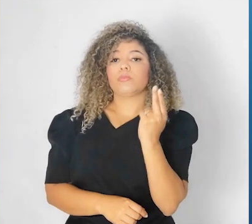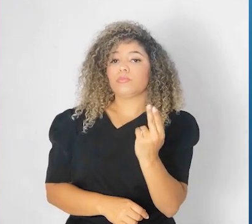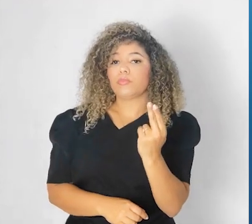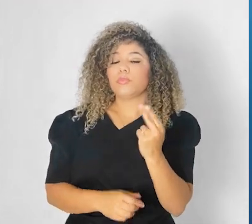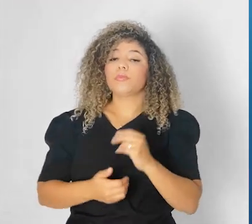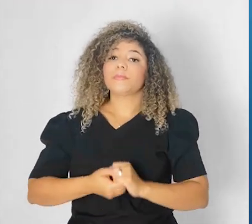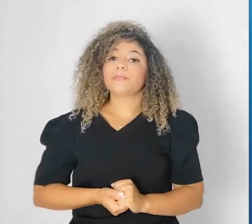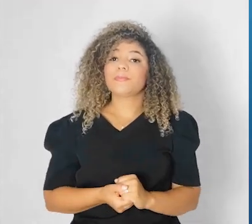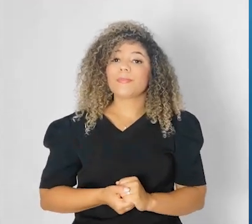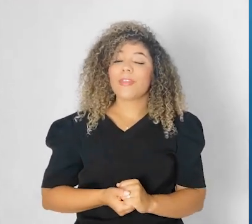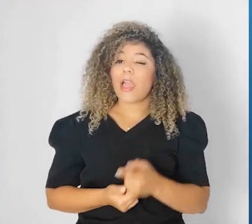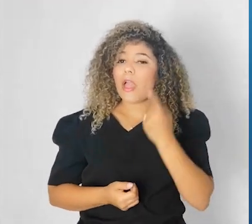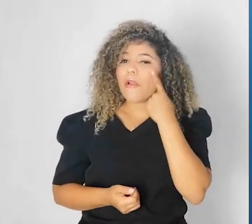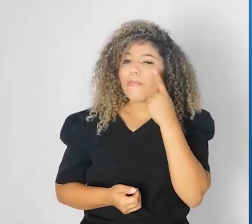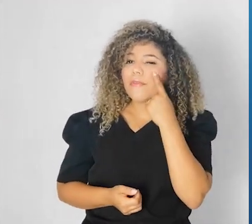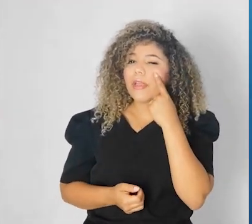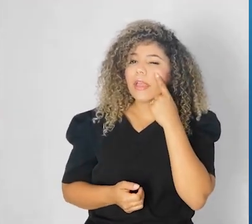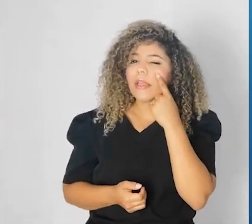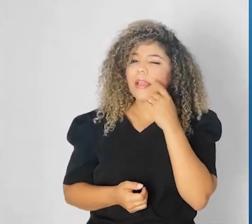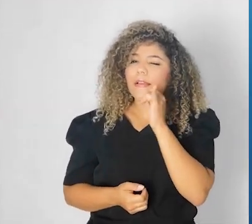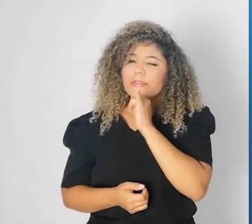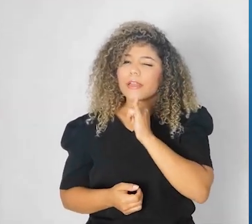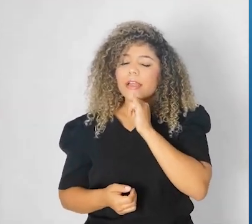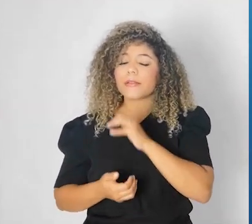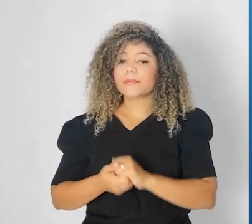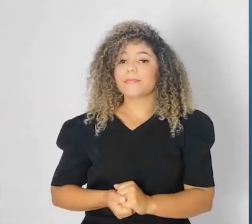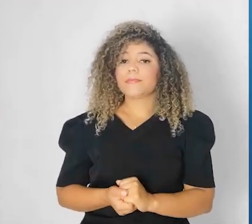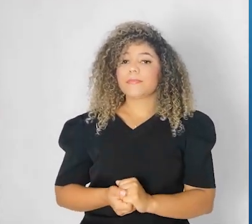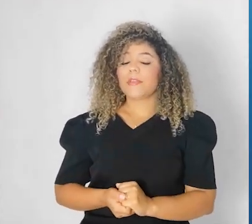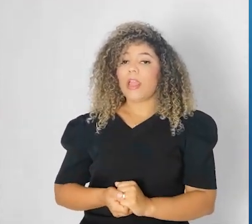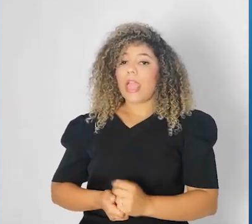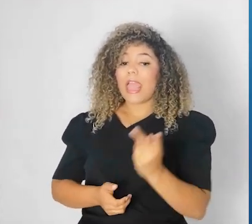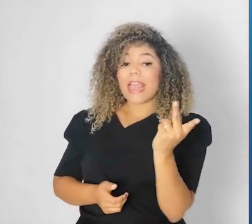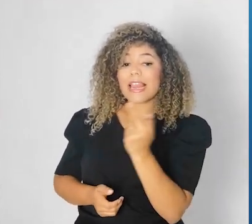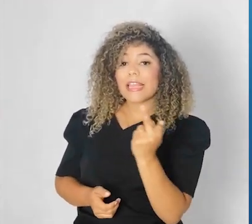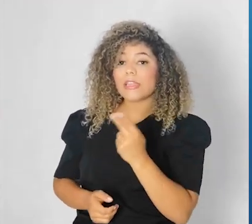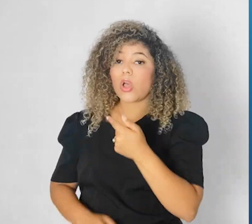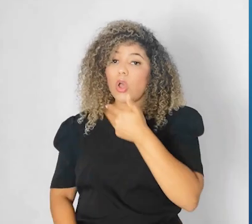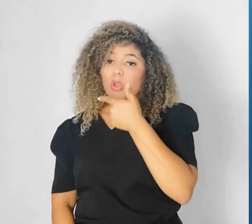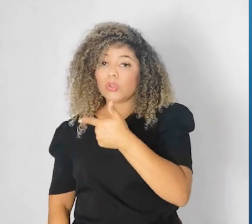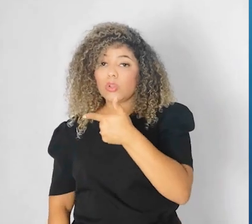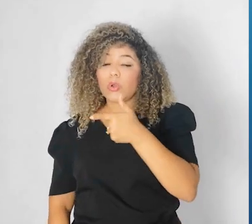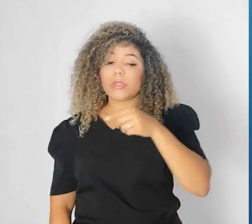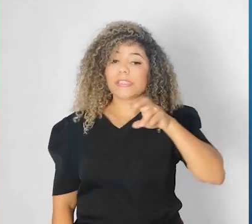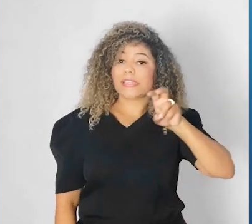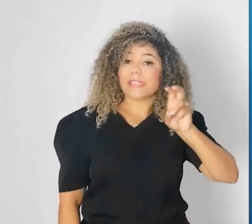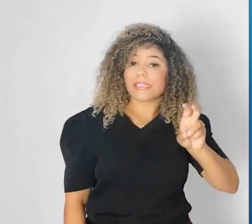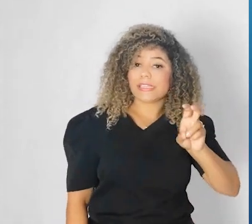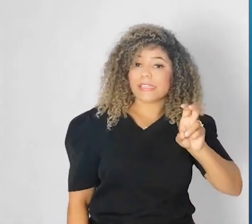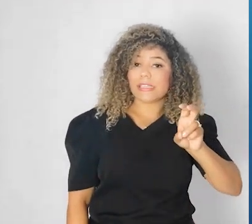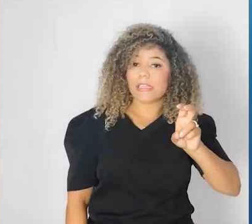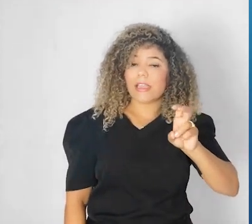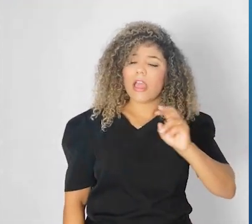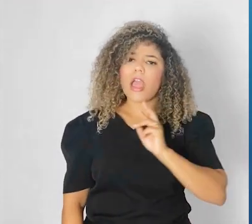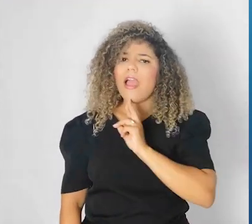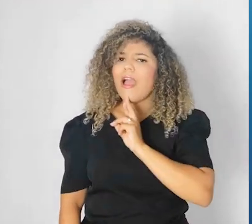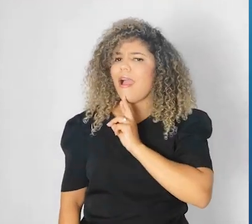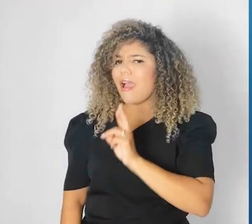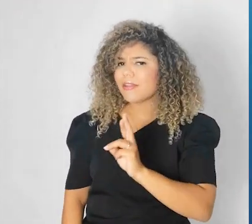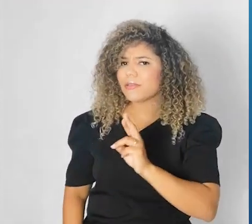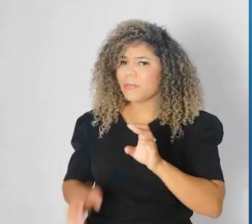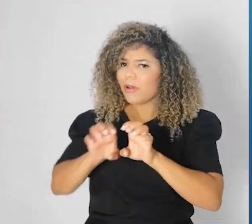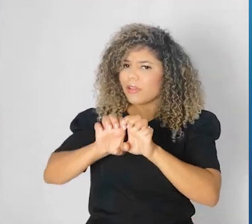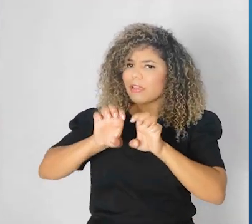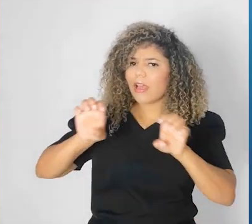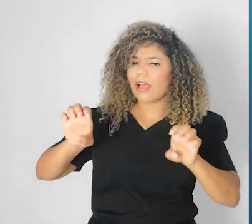só, analise as seguintes situações. O par ordenado 2 e 5 é solução da equação